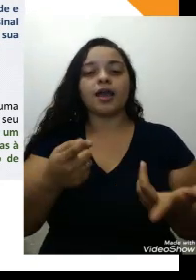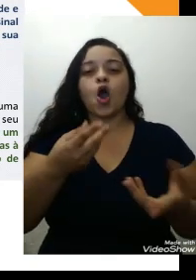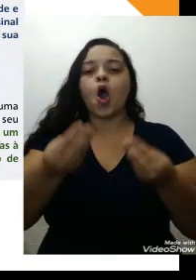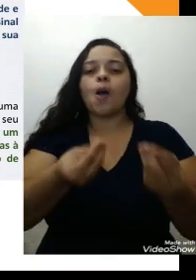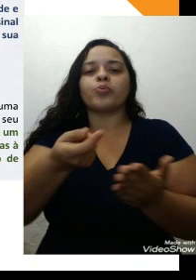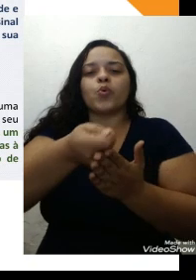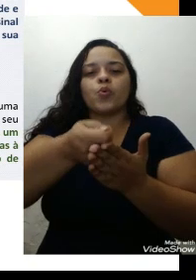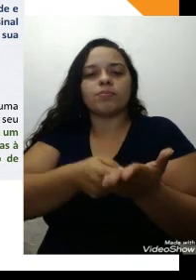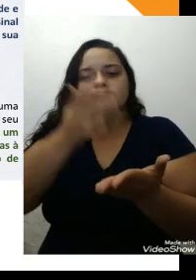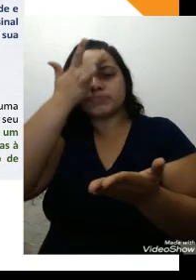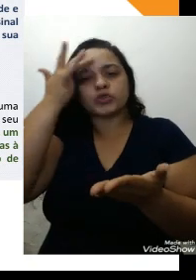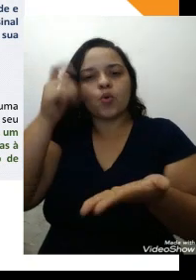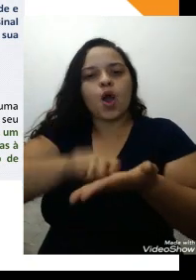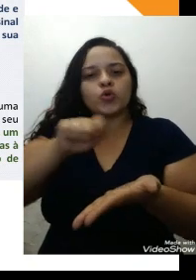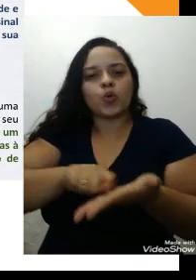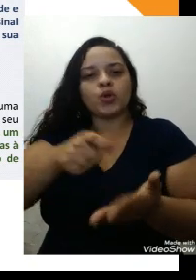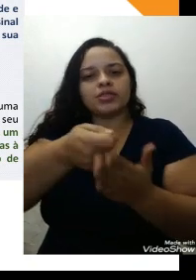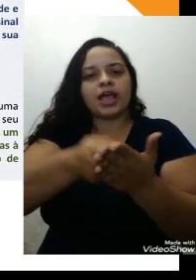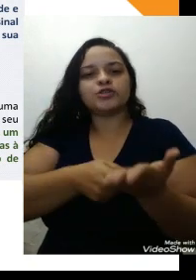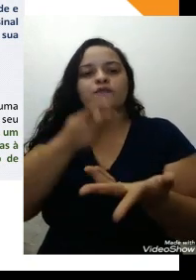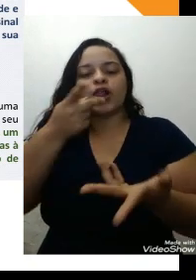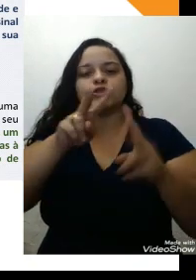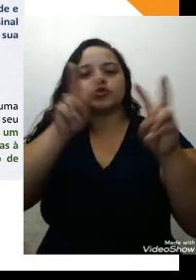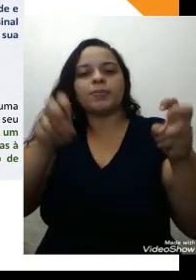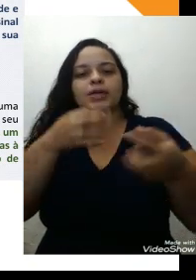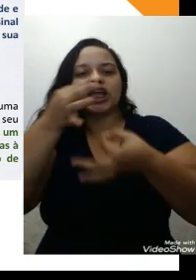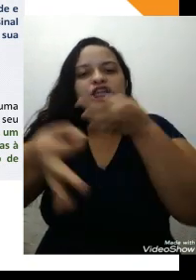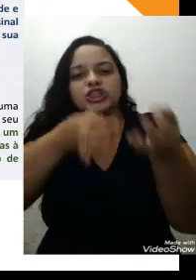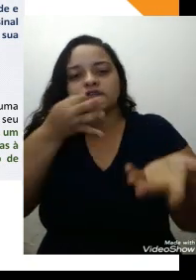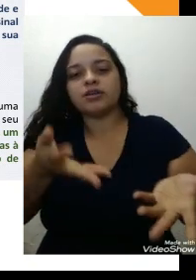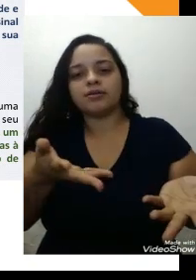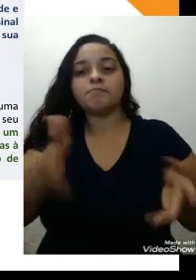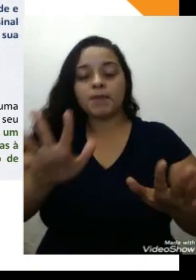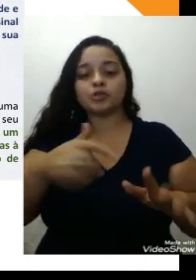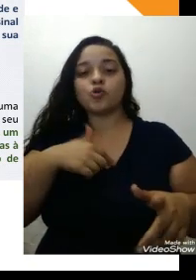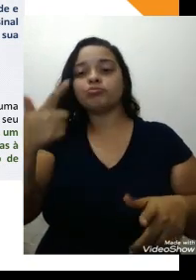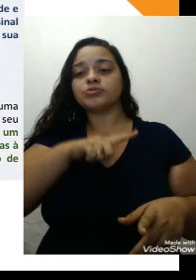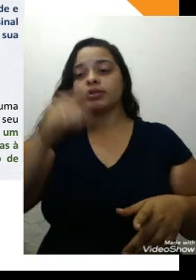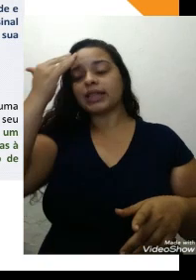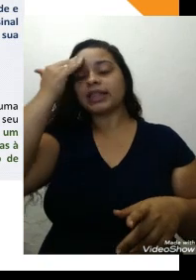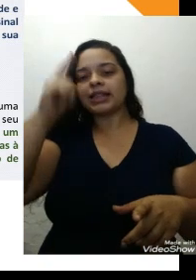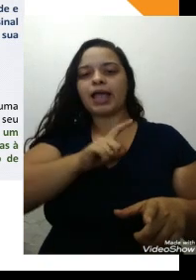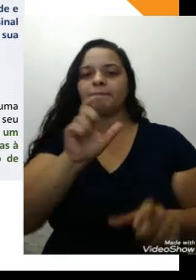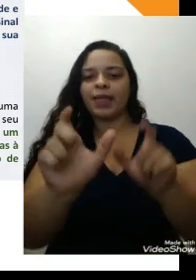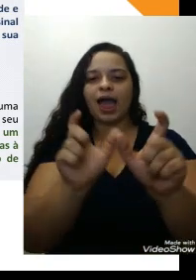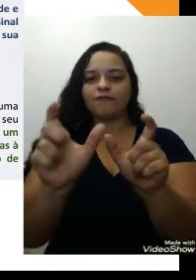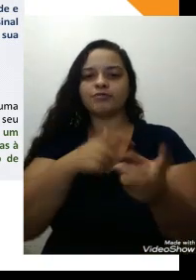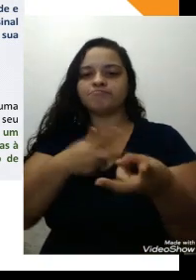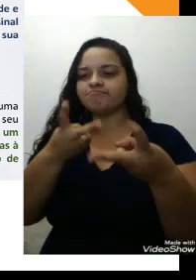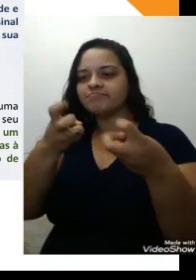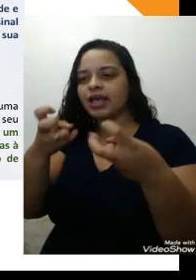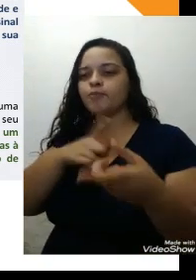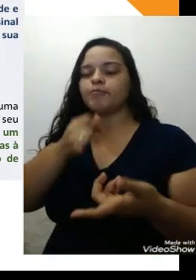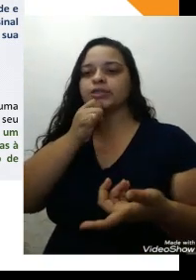texto vai trazer a sua crítica, mas eu consigo percebê-la através de determinados termos, como, por exemplo,